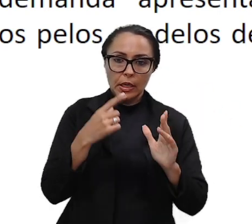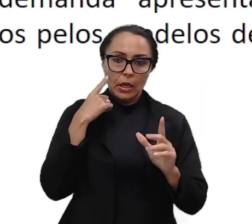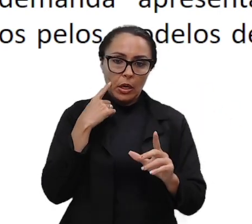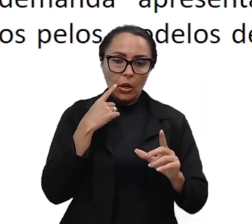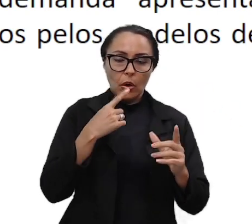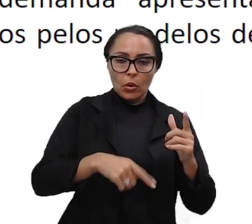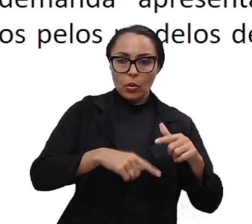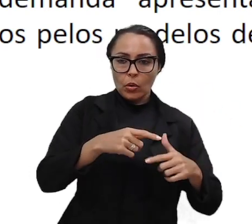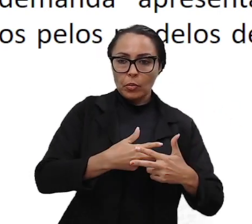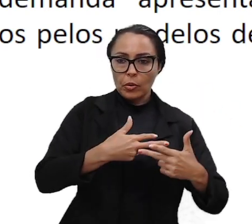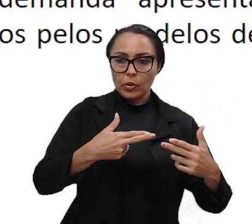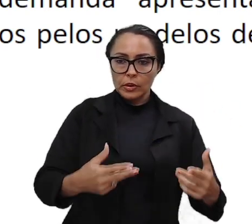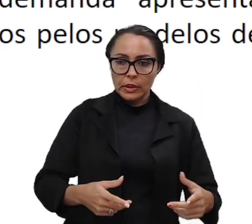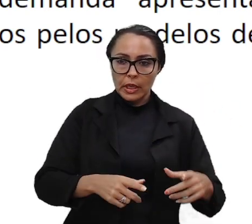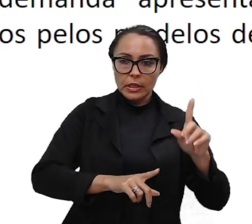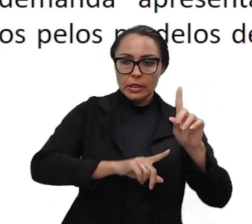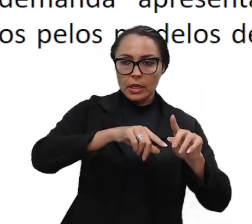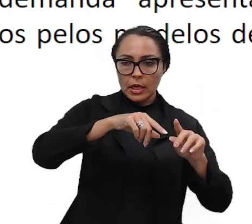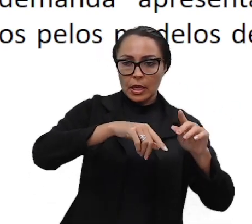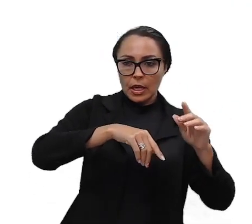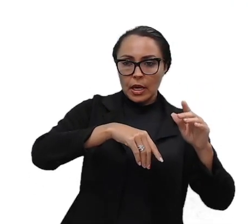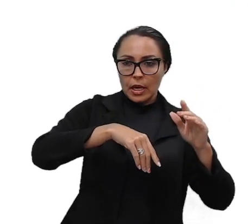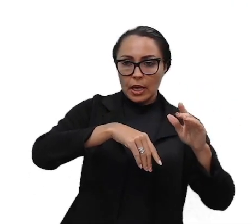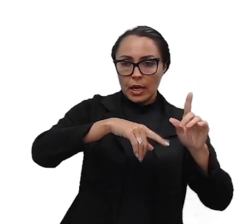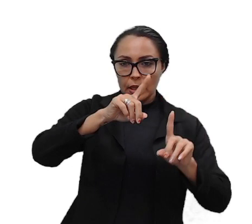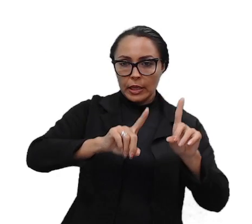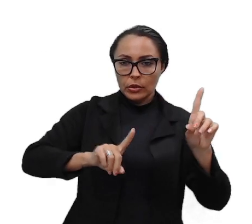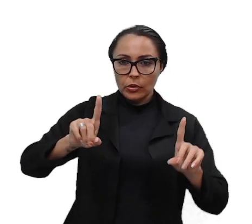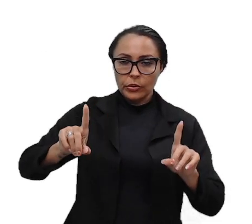previstos pelos modelos de previsão tradicionais.